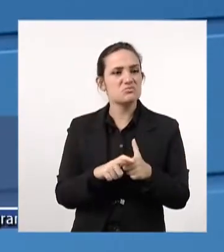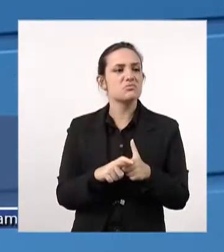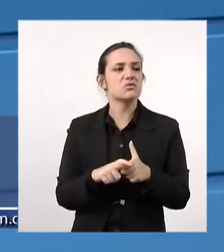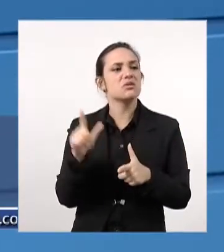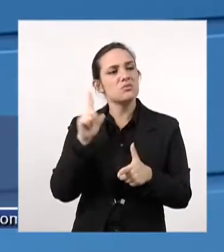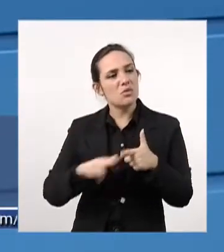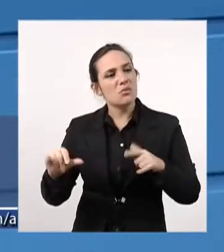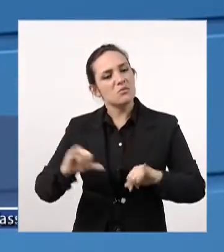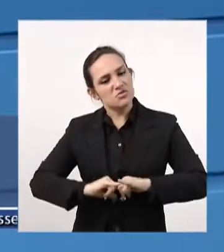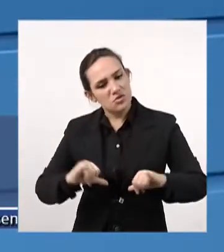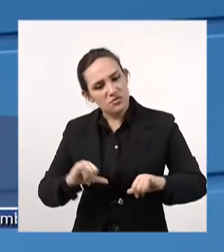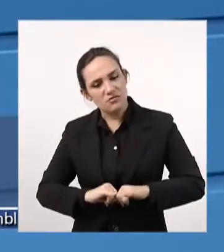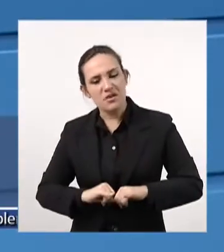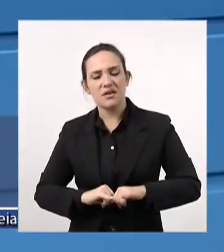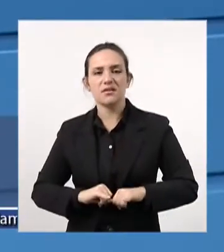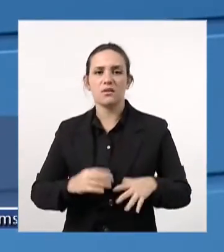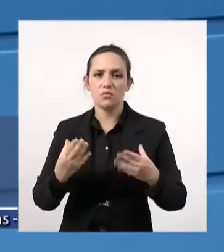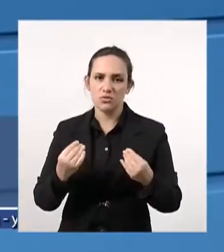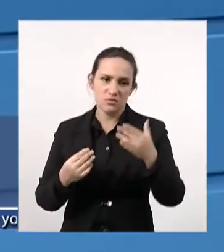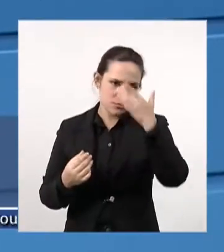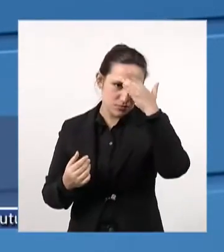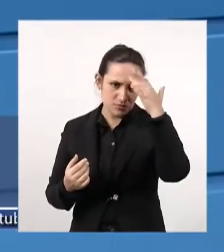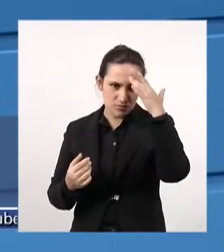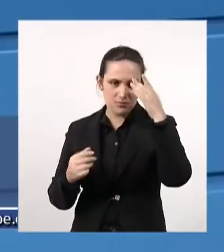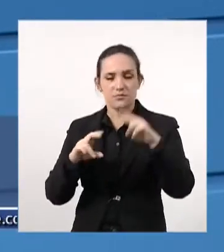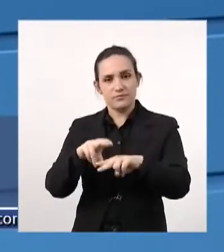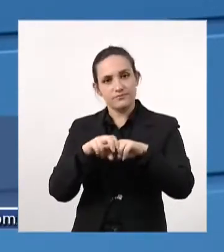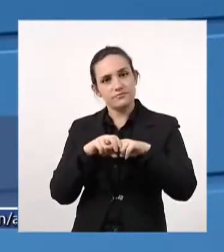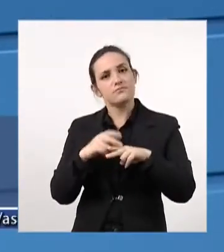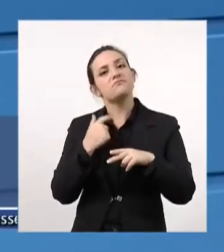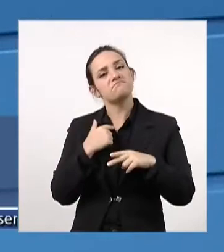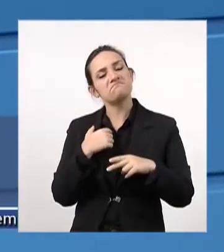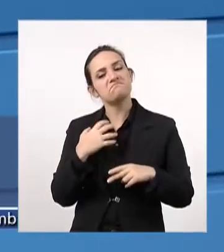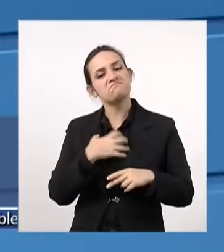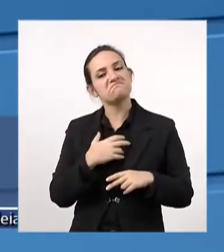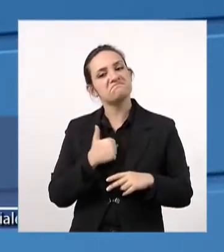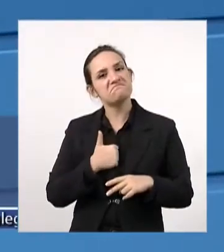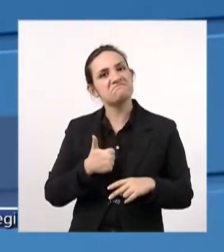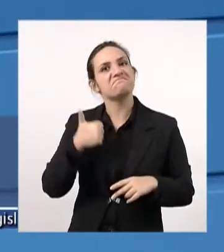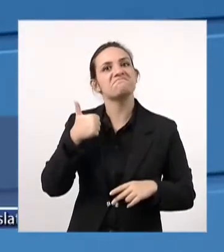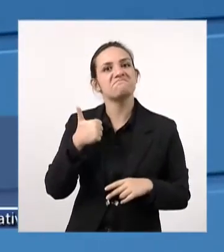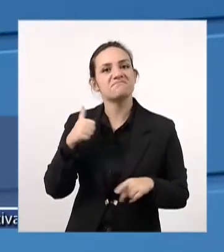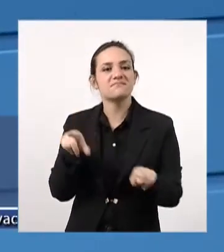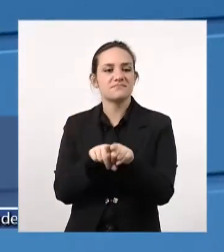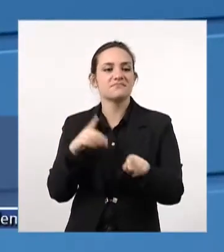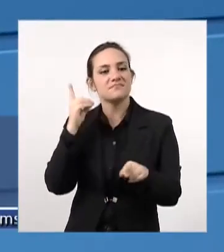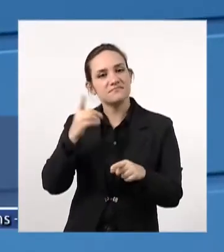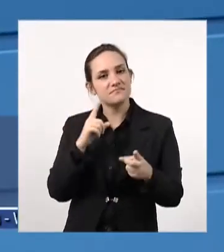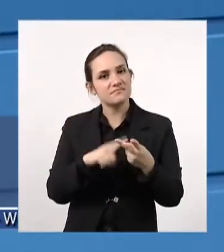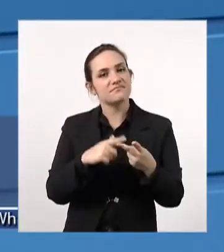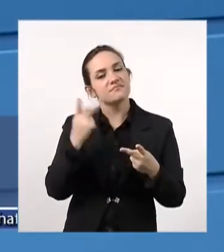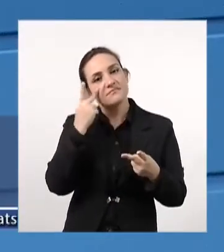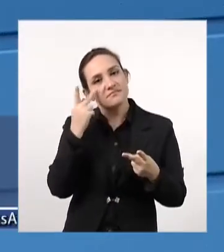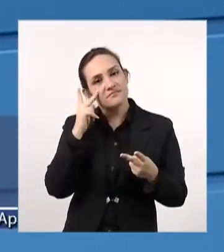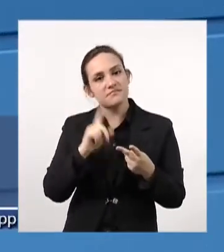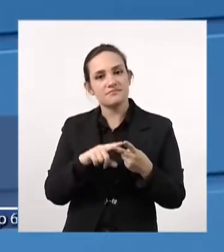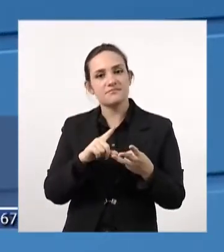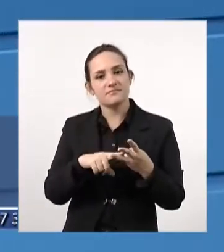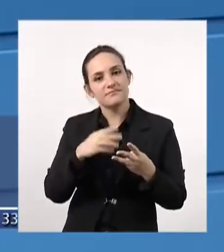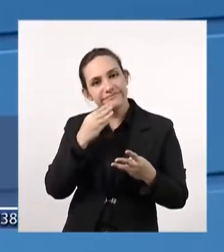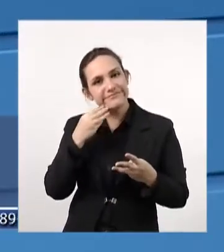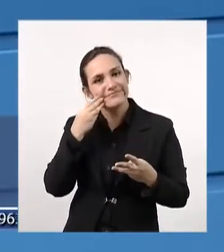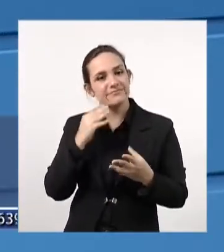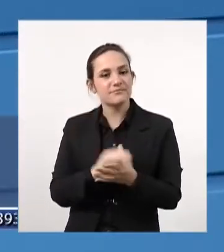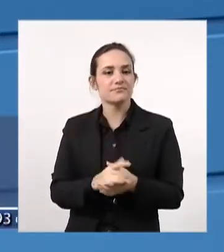de tantas milhares de pessoas. Portanto, eu estou muito otimista, deputado Pedro Kemp, deputado Marçal, que neste ano